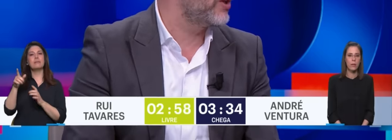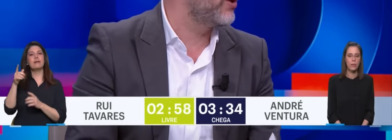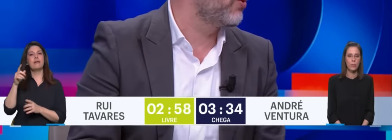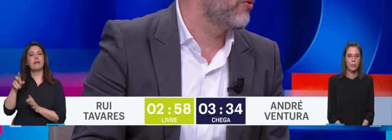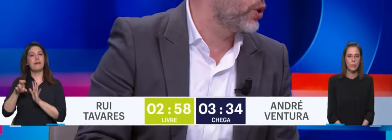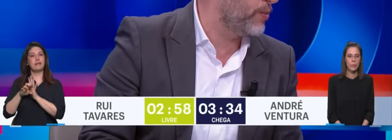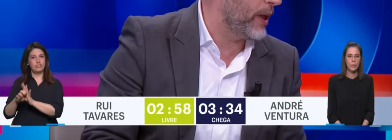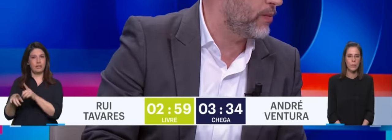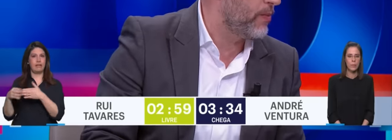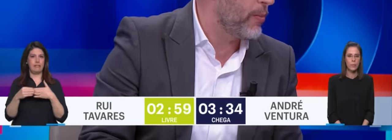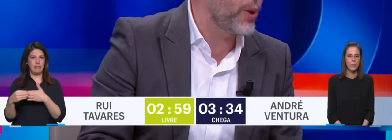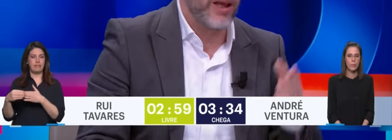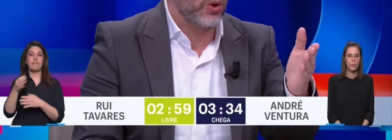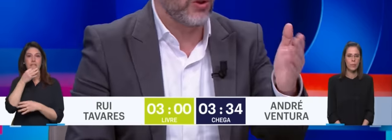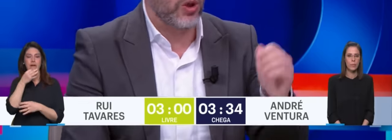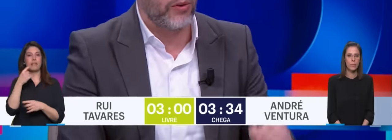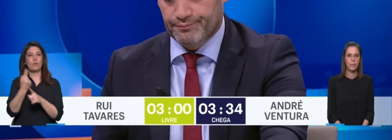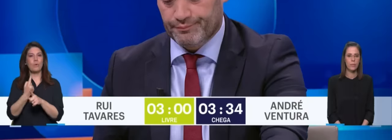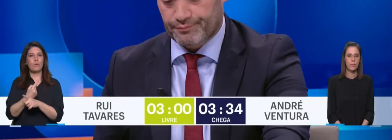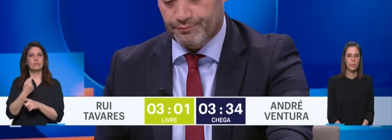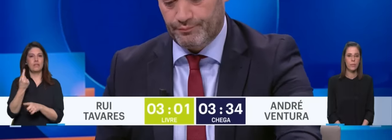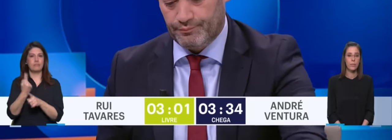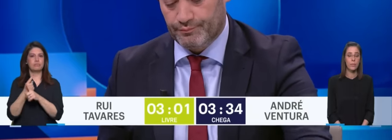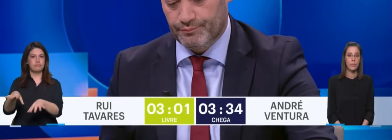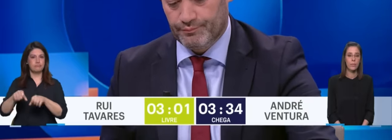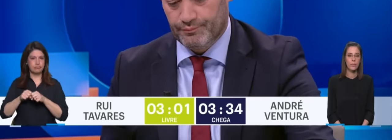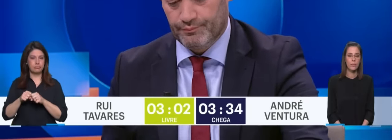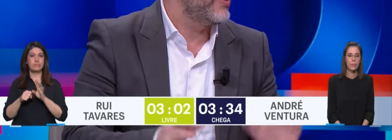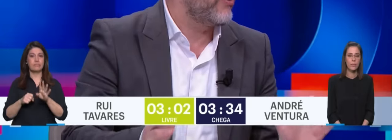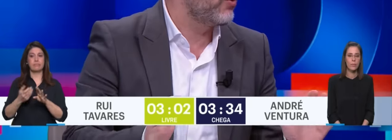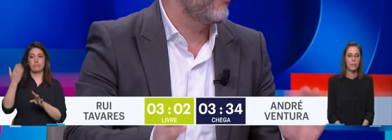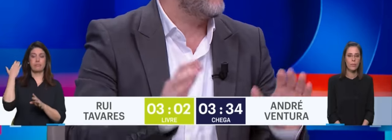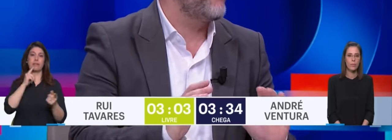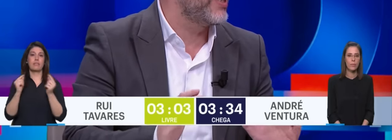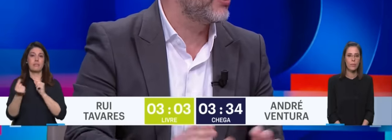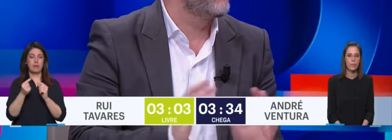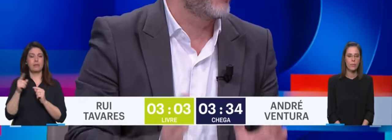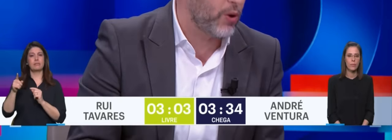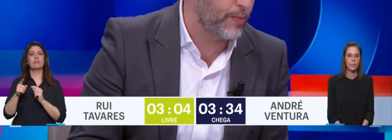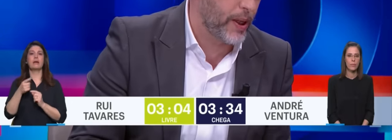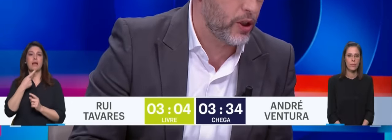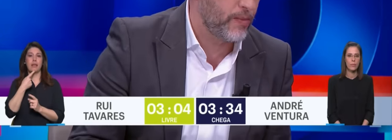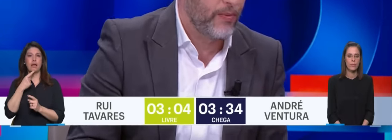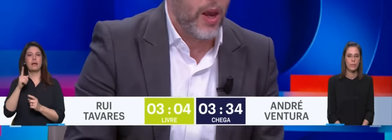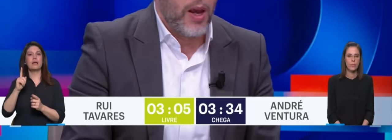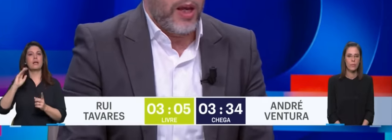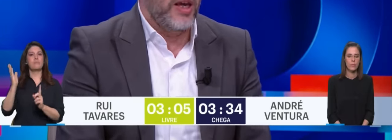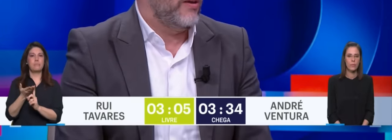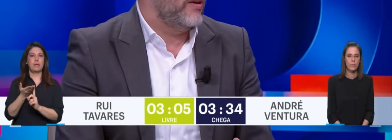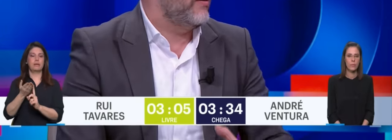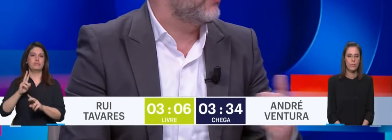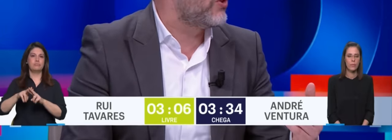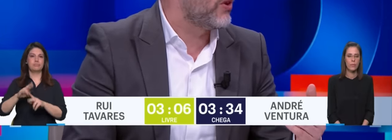chega a questão Confisco de bens porque ainda há dois anos nós tivemos um debate e nesse debate André Ventura falava apenas da duplicação de penas e